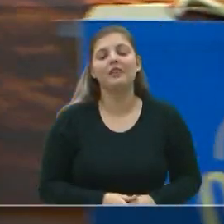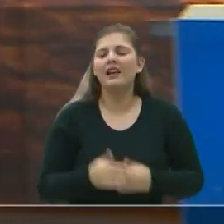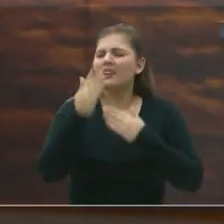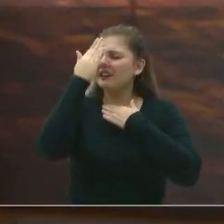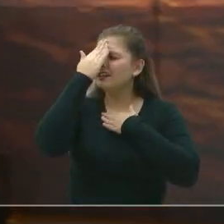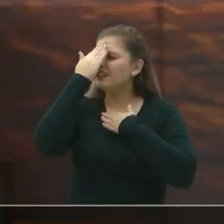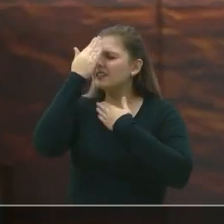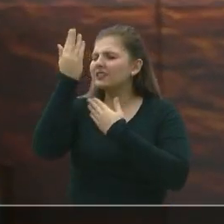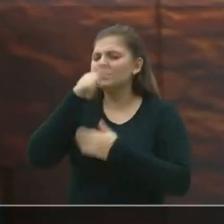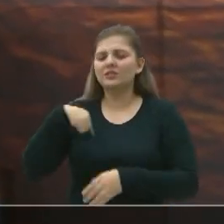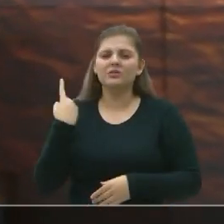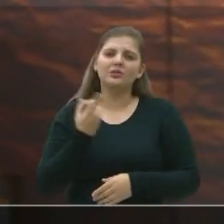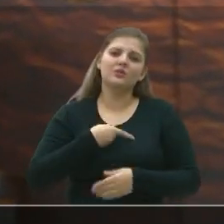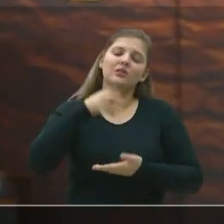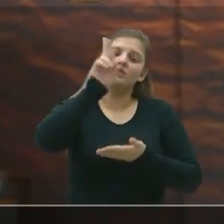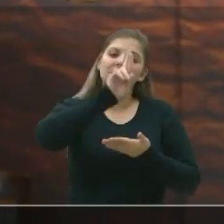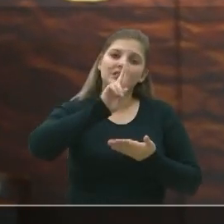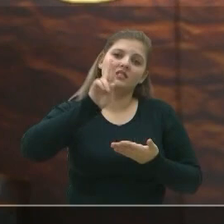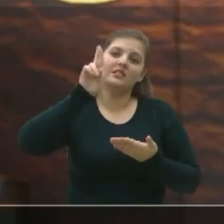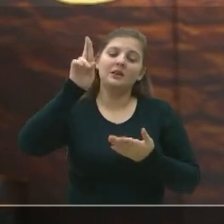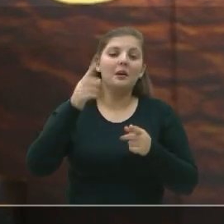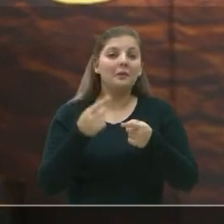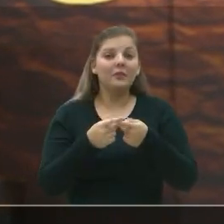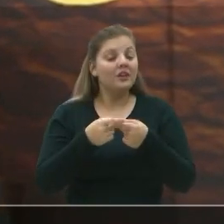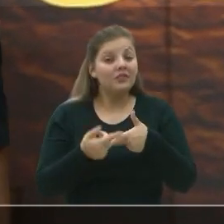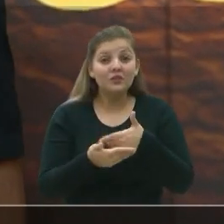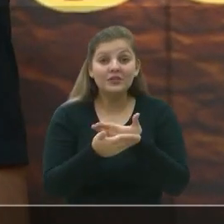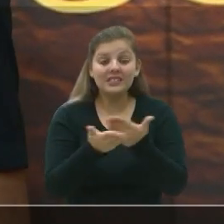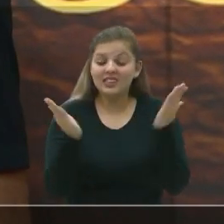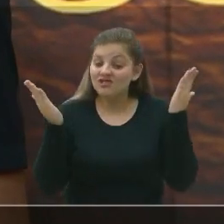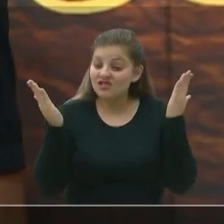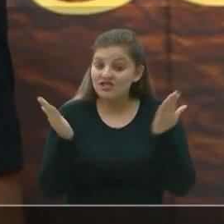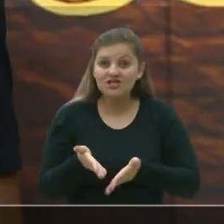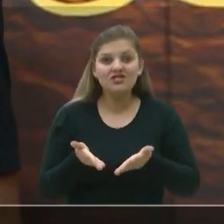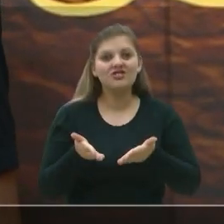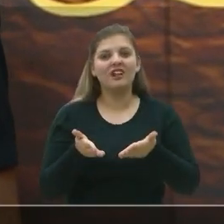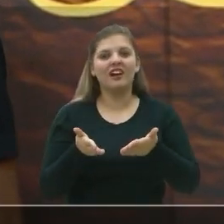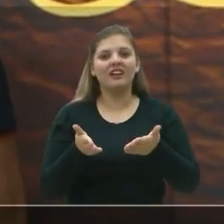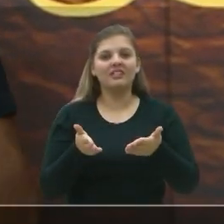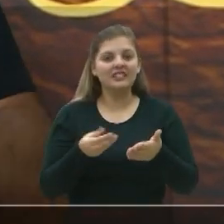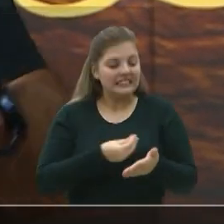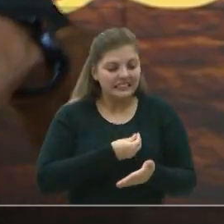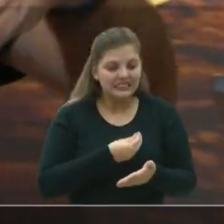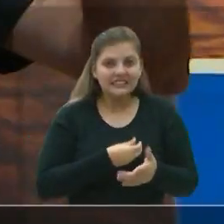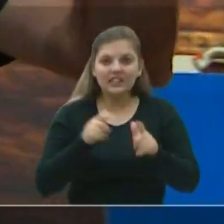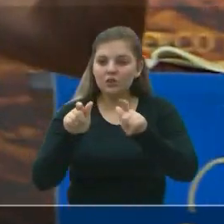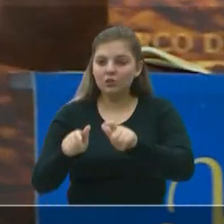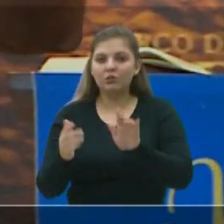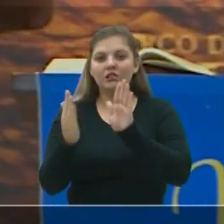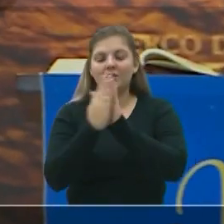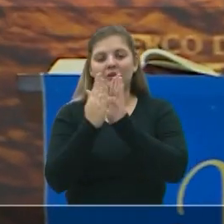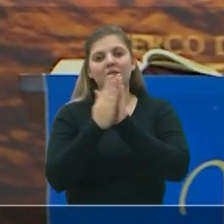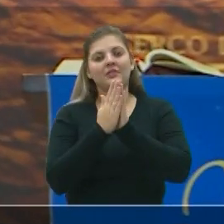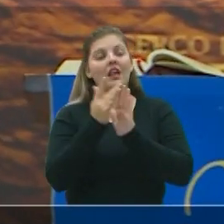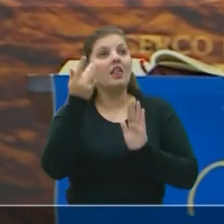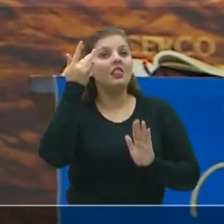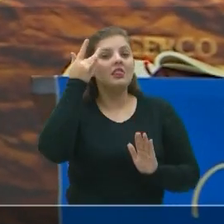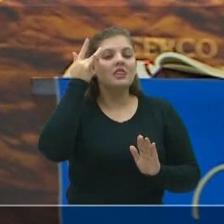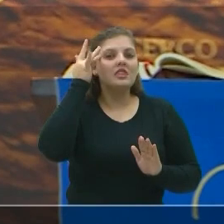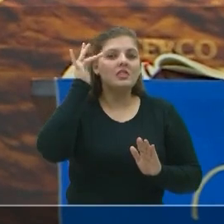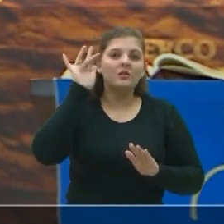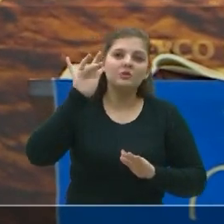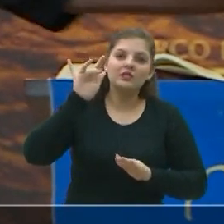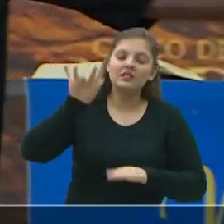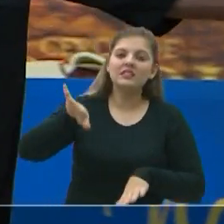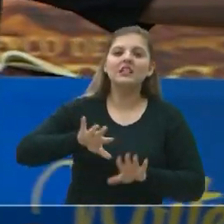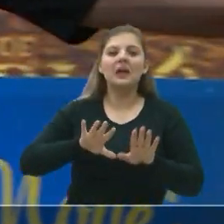a Nosso Senhor, porque você já está na terra prometida. Não sei qual é a Jericó que